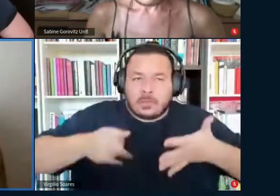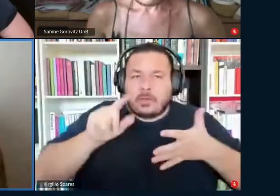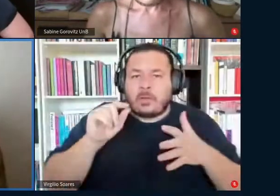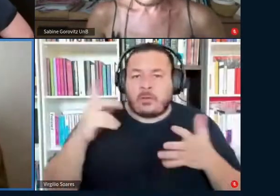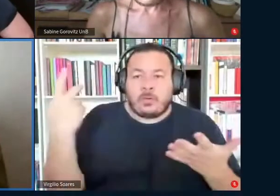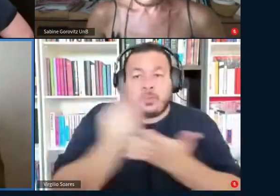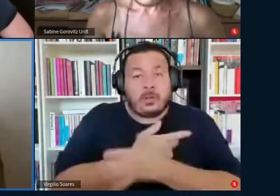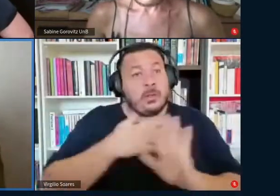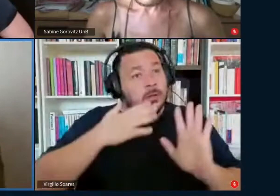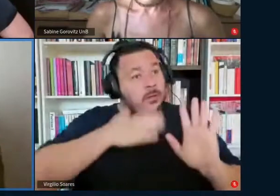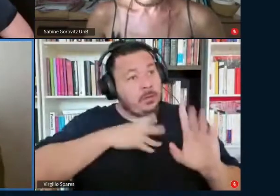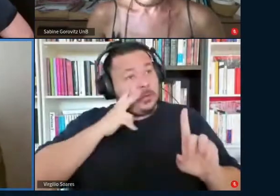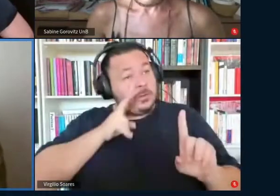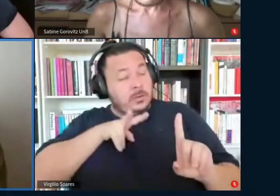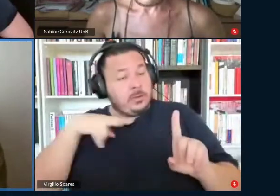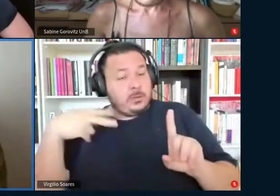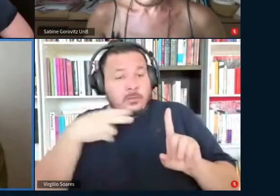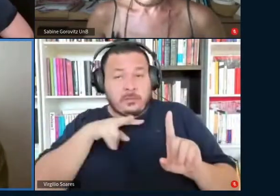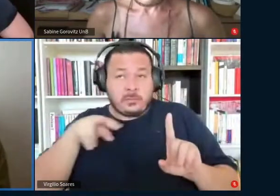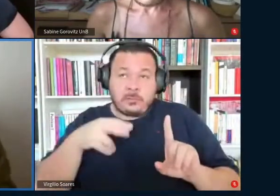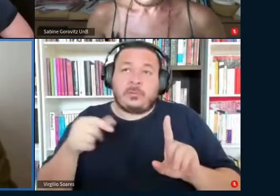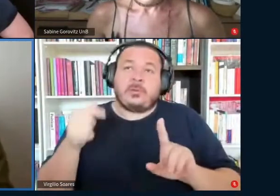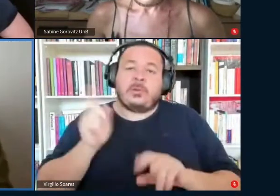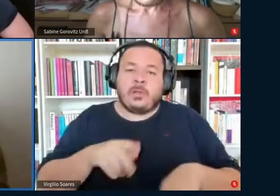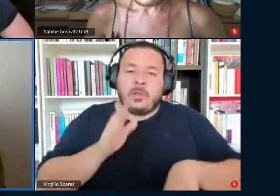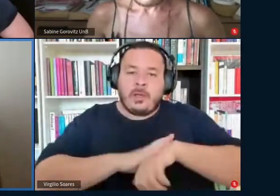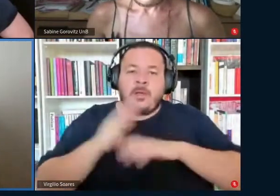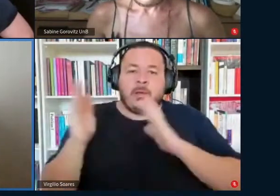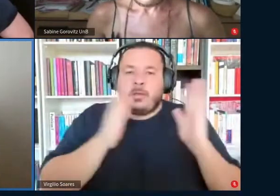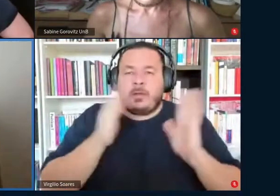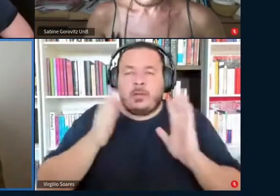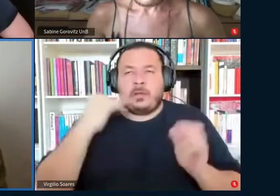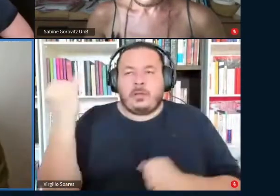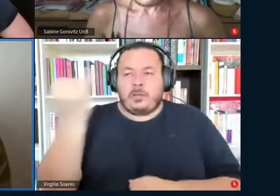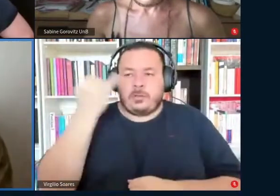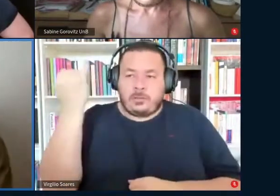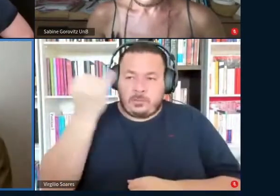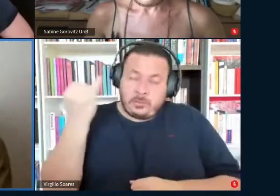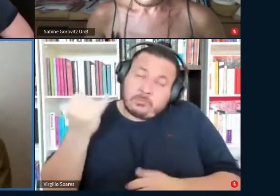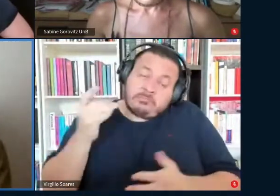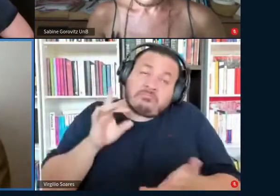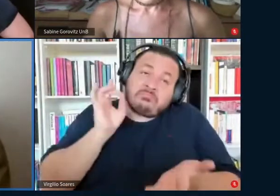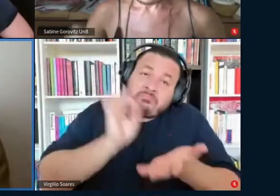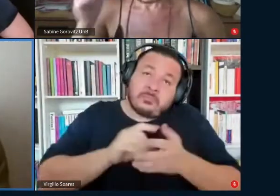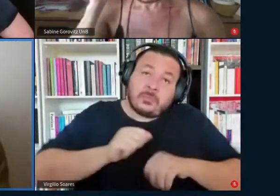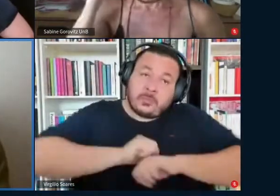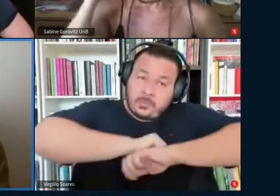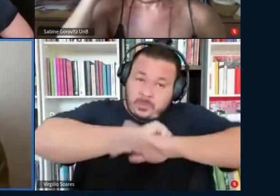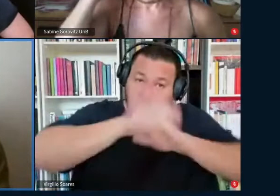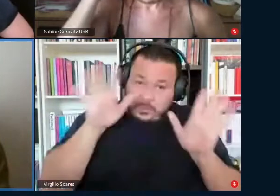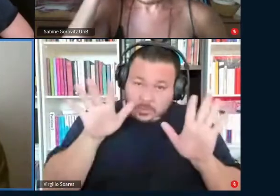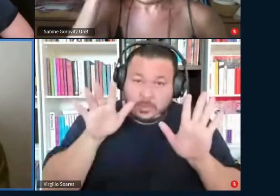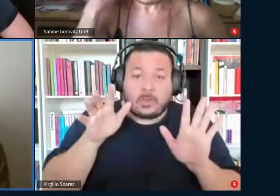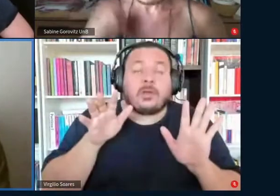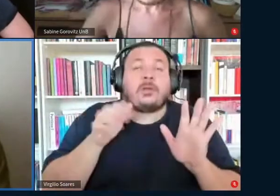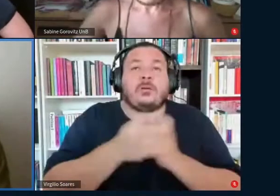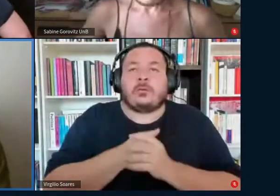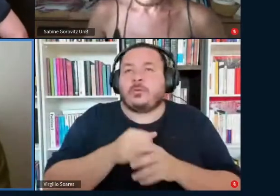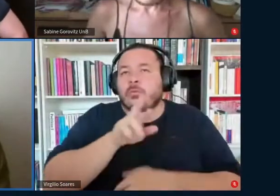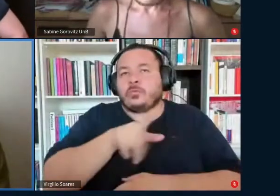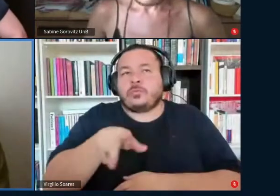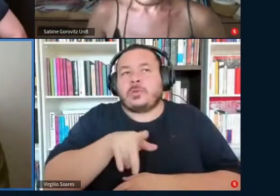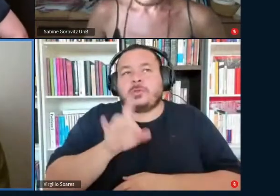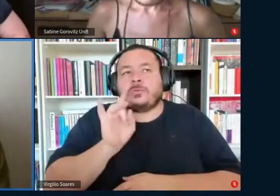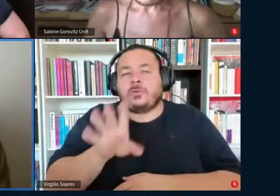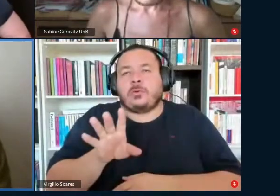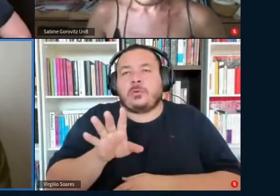minha perspectiva, né? Acho que é um momento importante que faz parte desse, e que evidencia, Pierre, não só